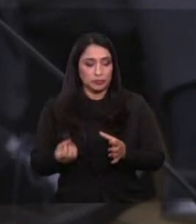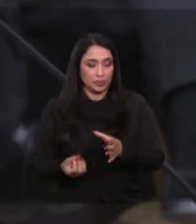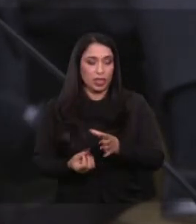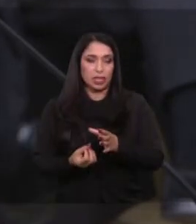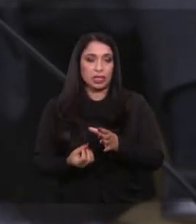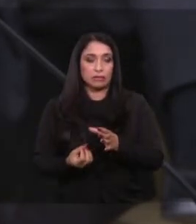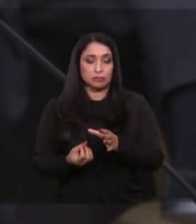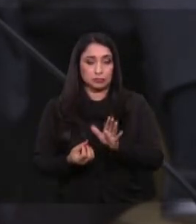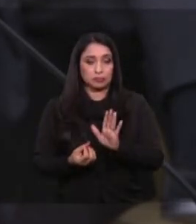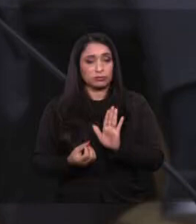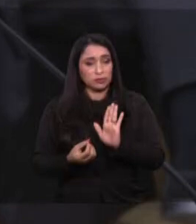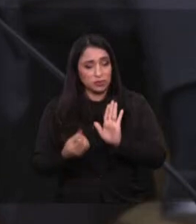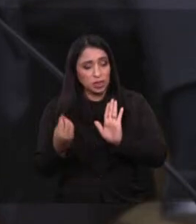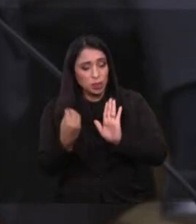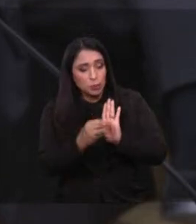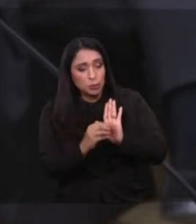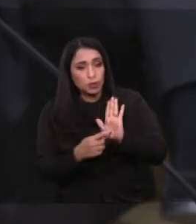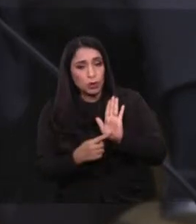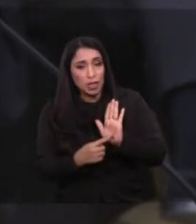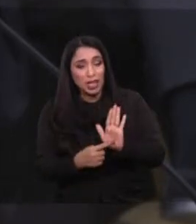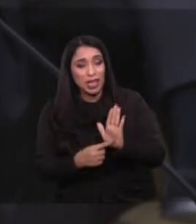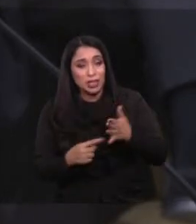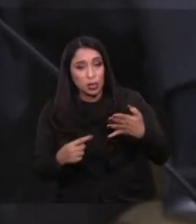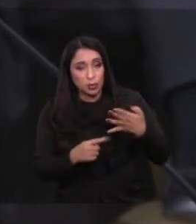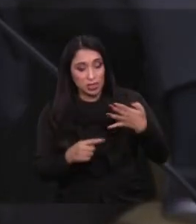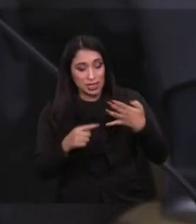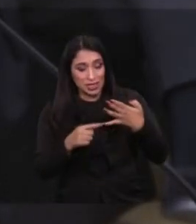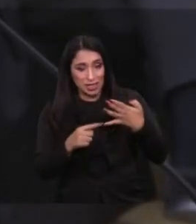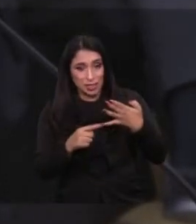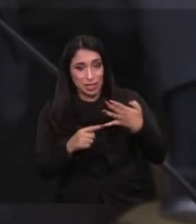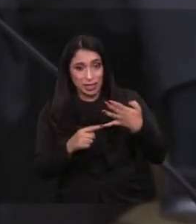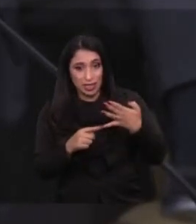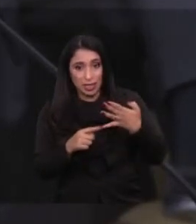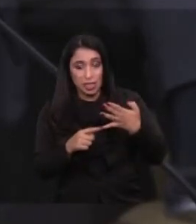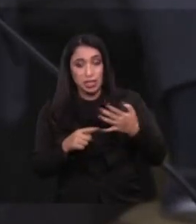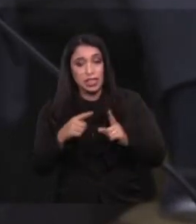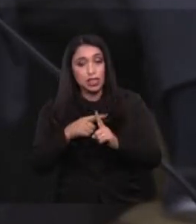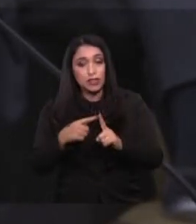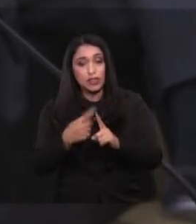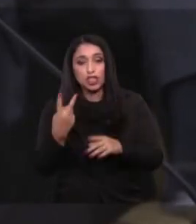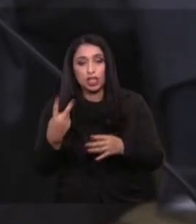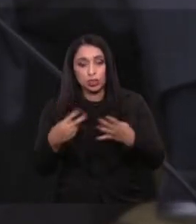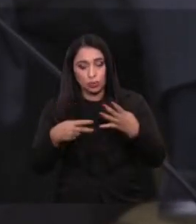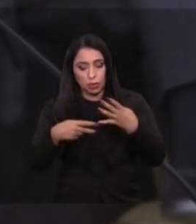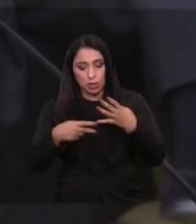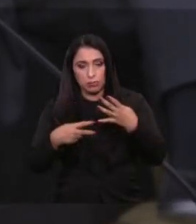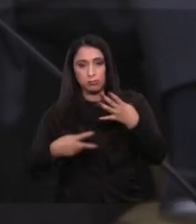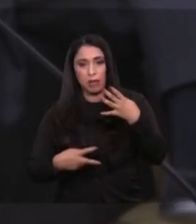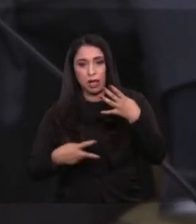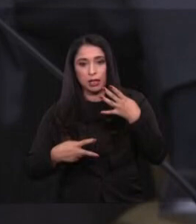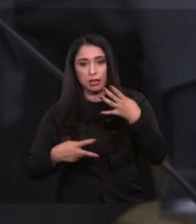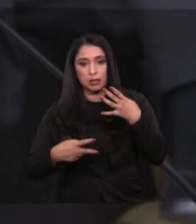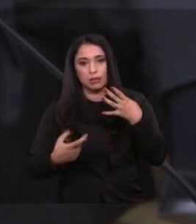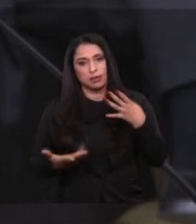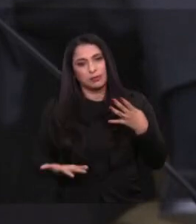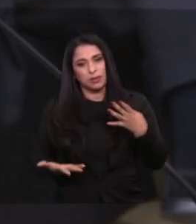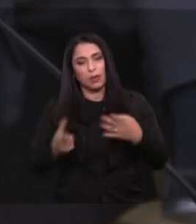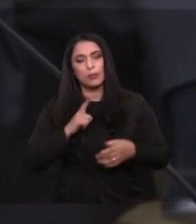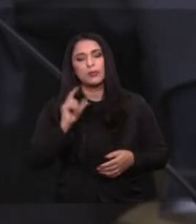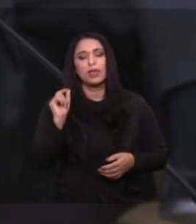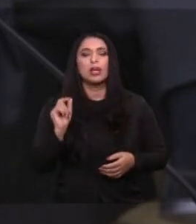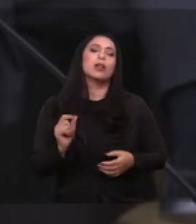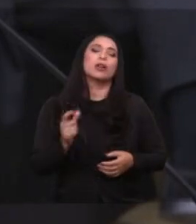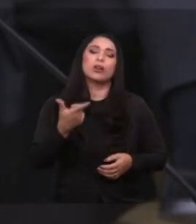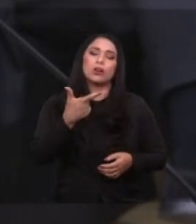criação de uma nova instância dentro da primeira instância. Com relação ao segundo ponto, pretendo ser breve na